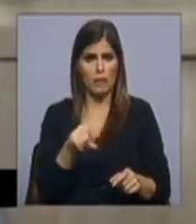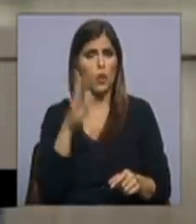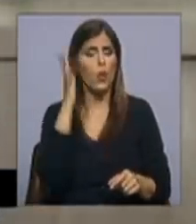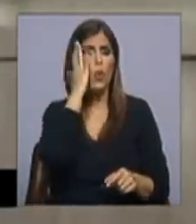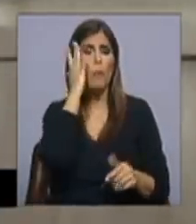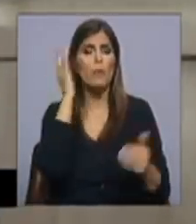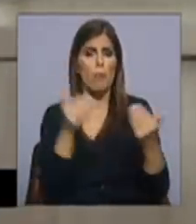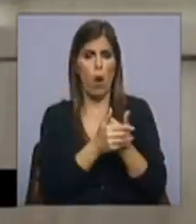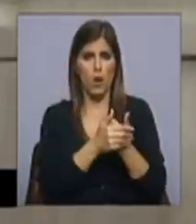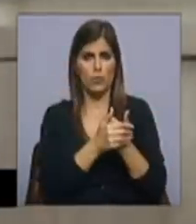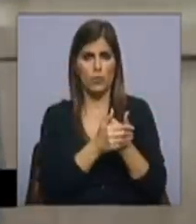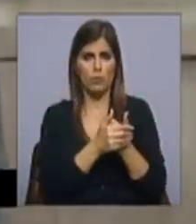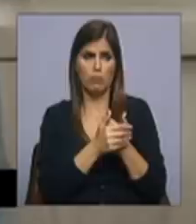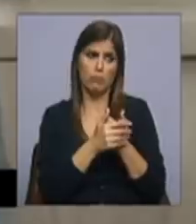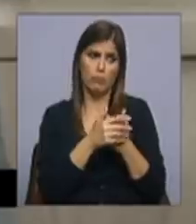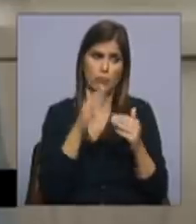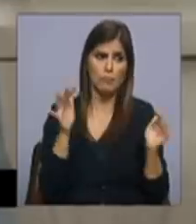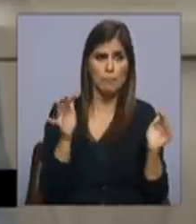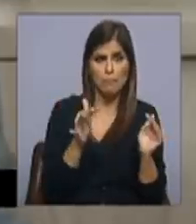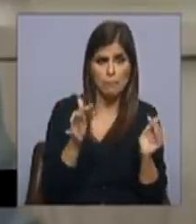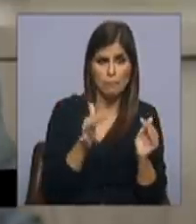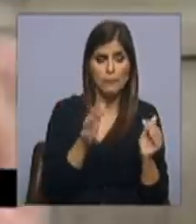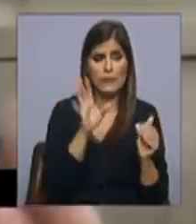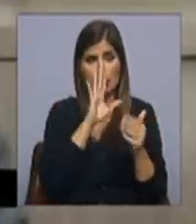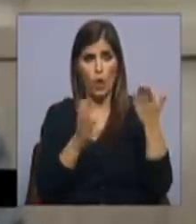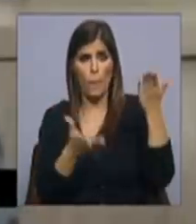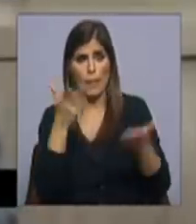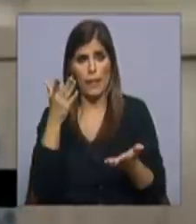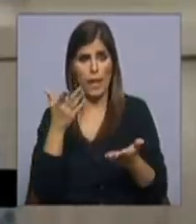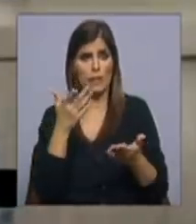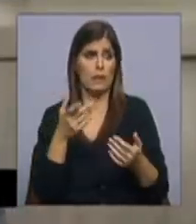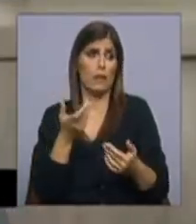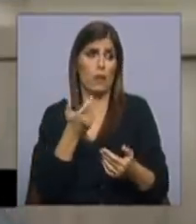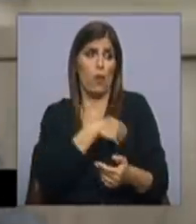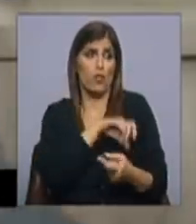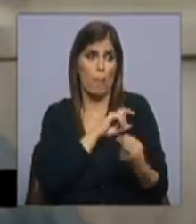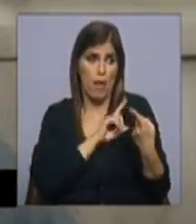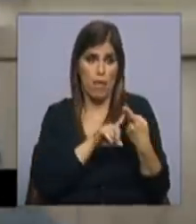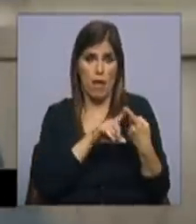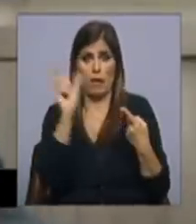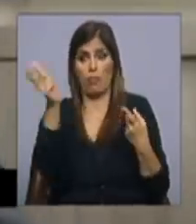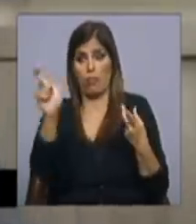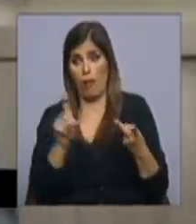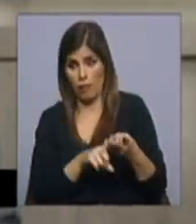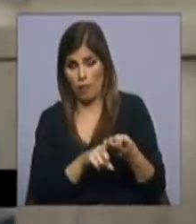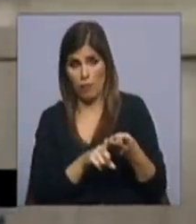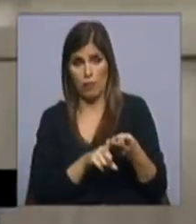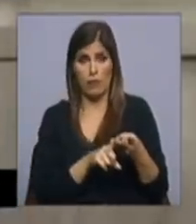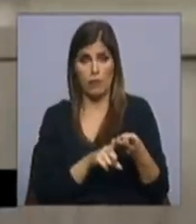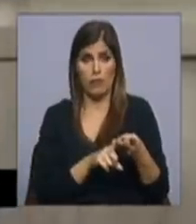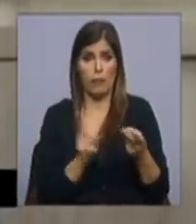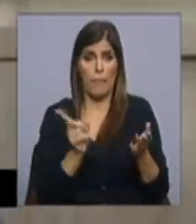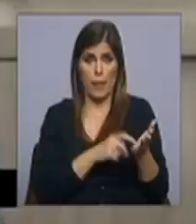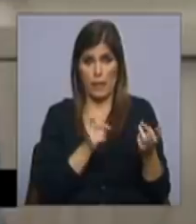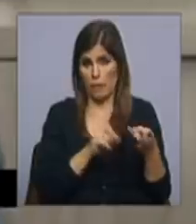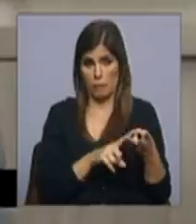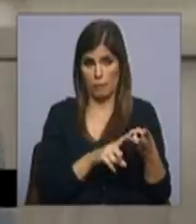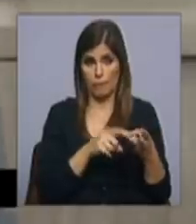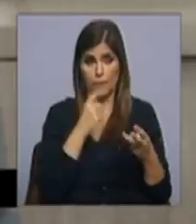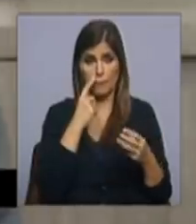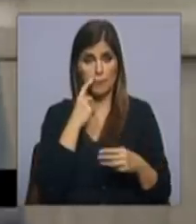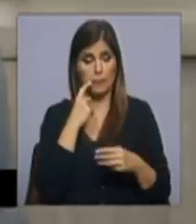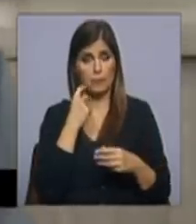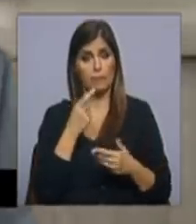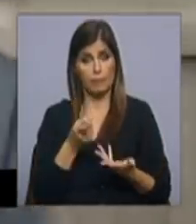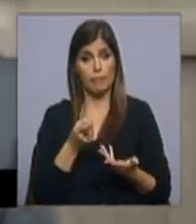mortes bem reduzido se comparado ao número de mortes da Espanha, da Itália, dos Estados Unidos.